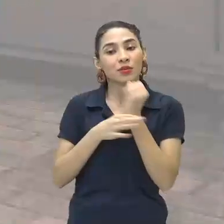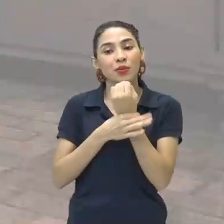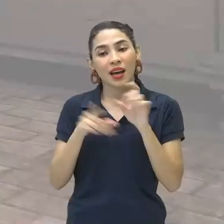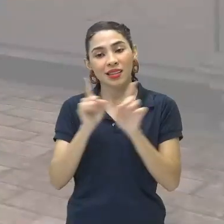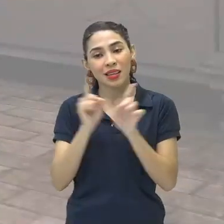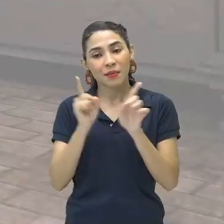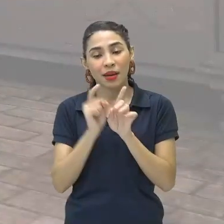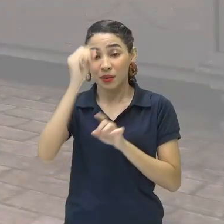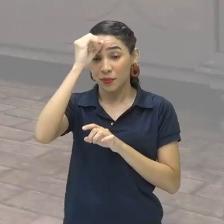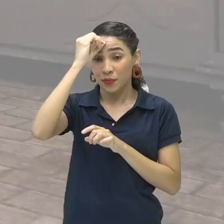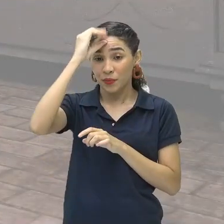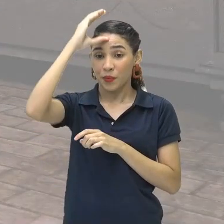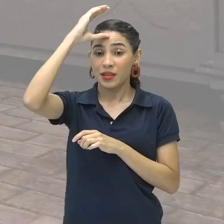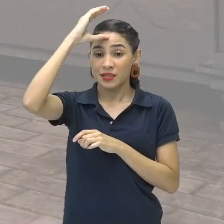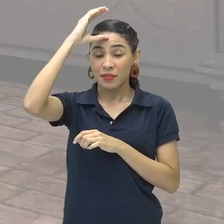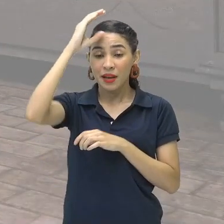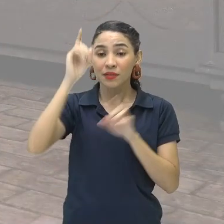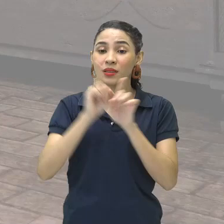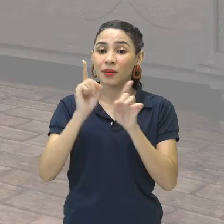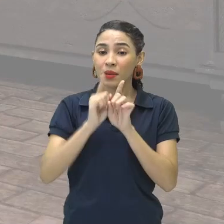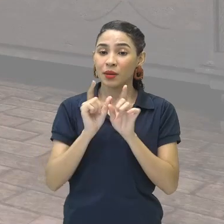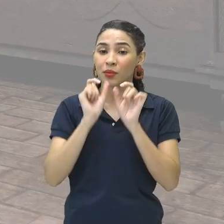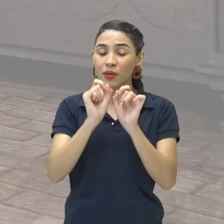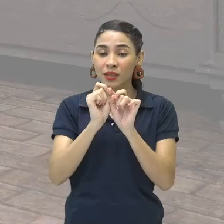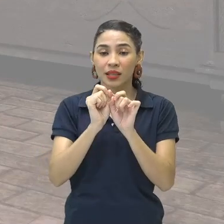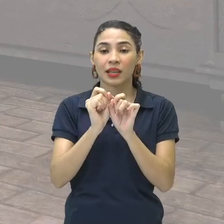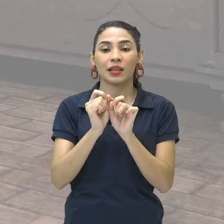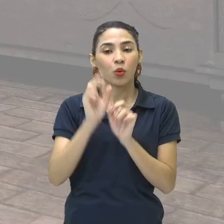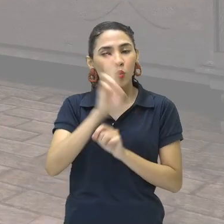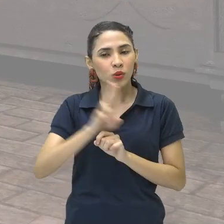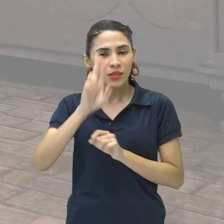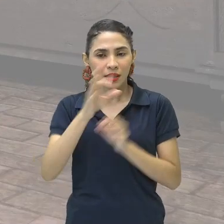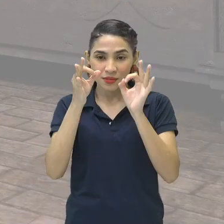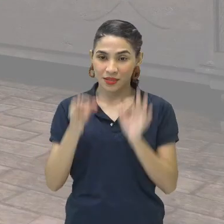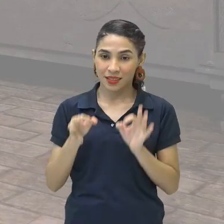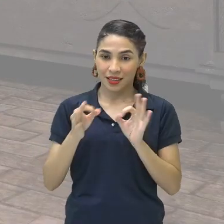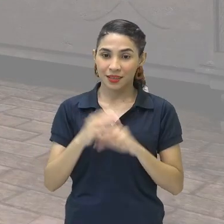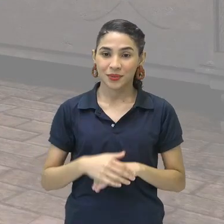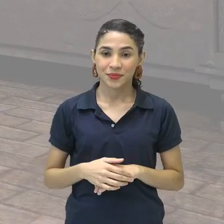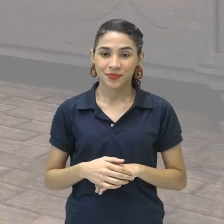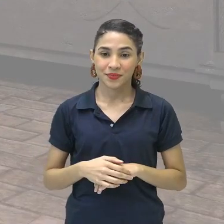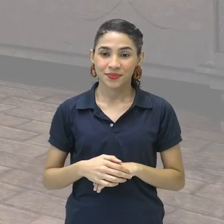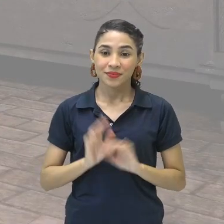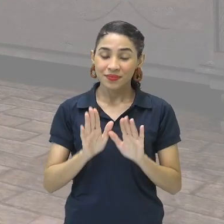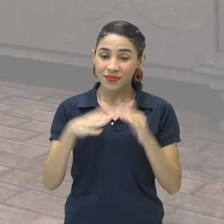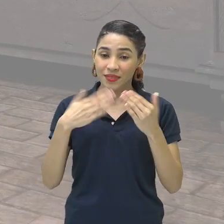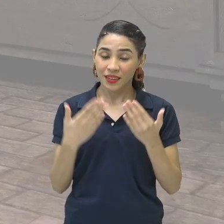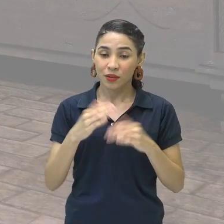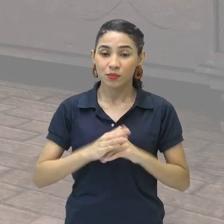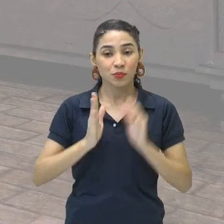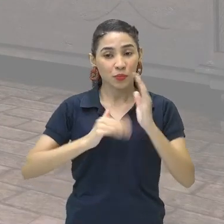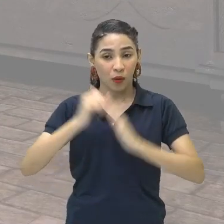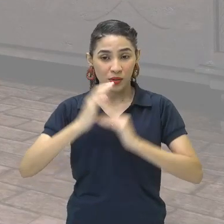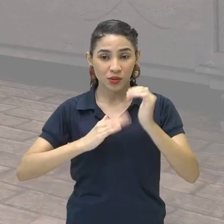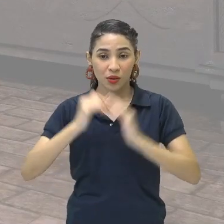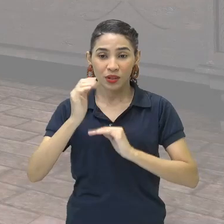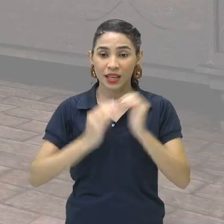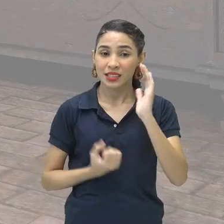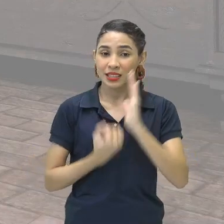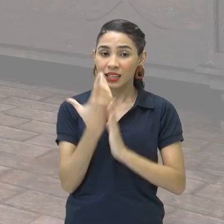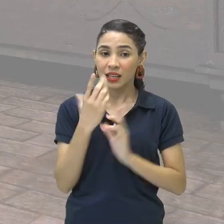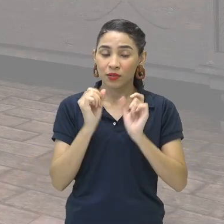que os fossem bem empregados. Assim, os alquimistas, eles